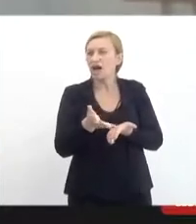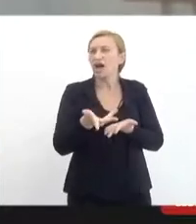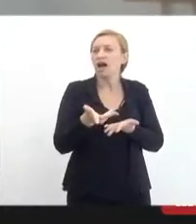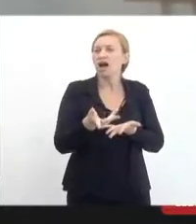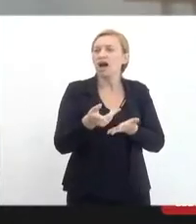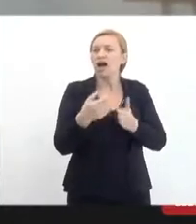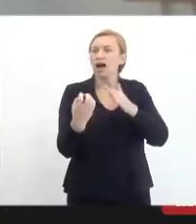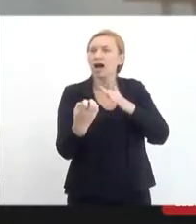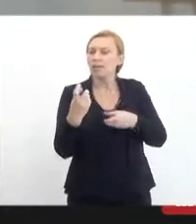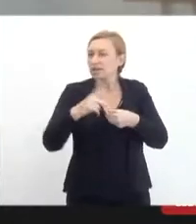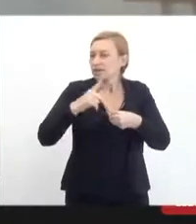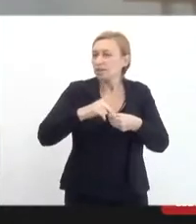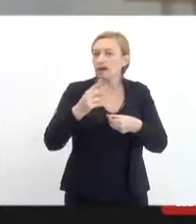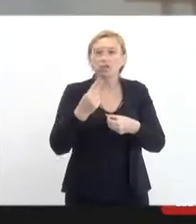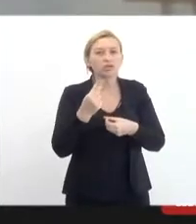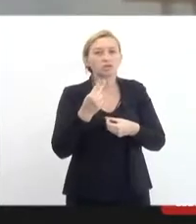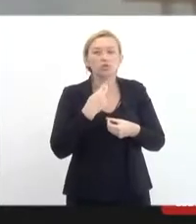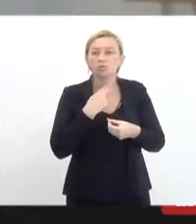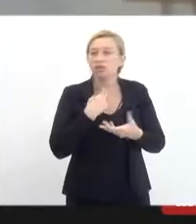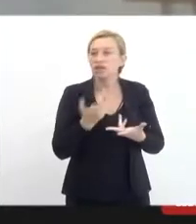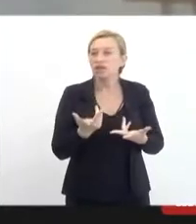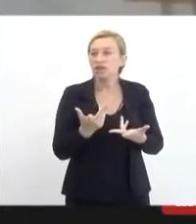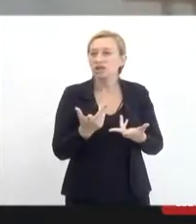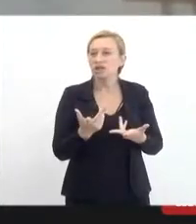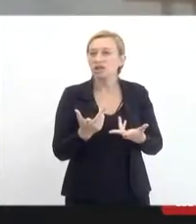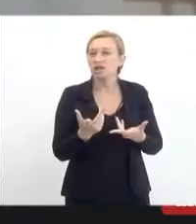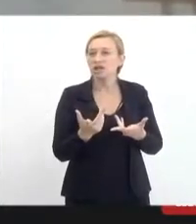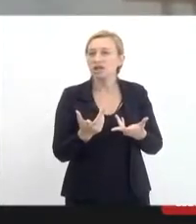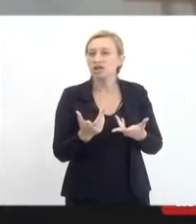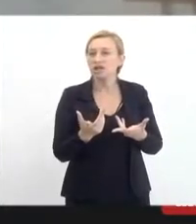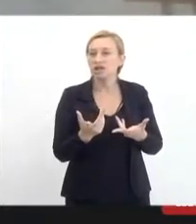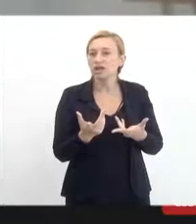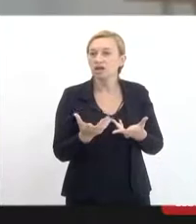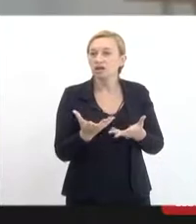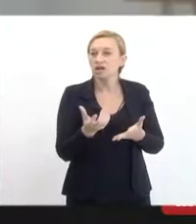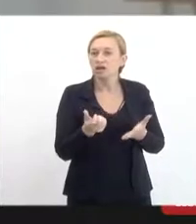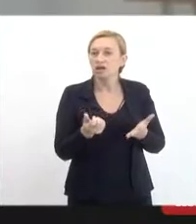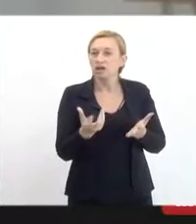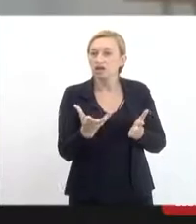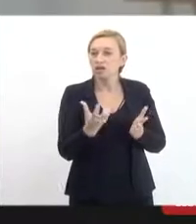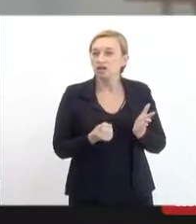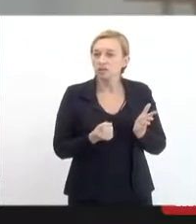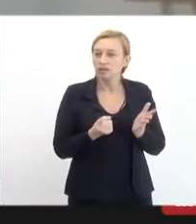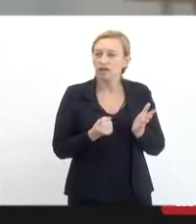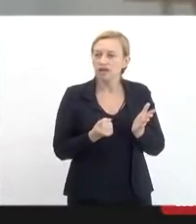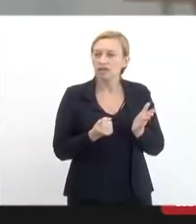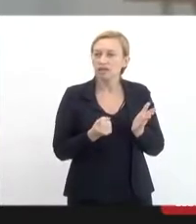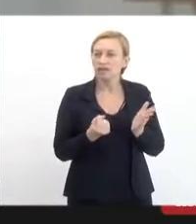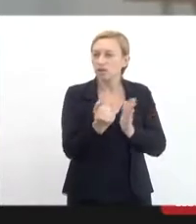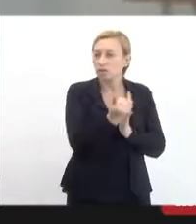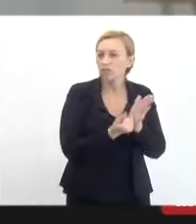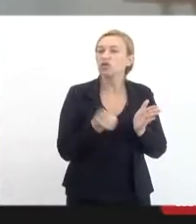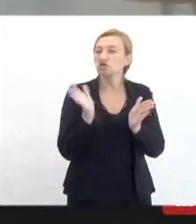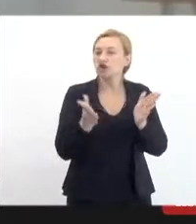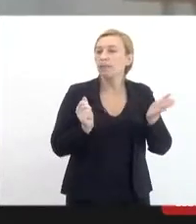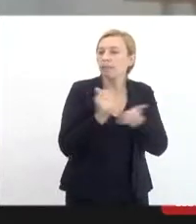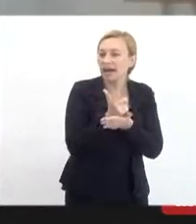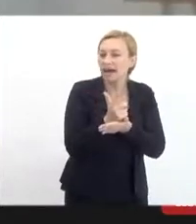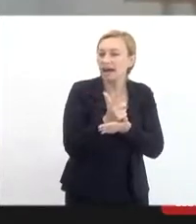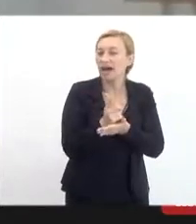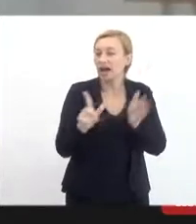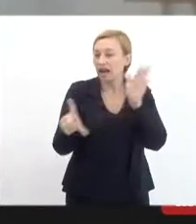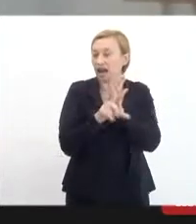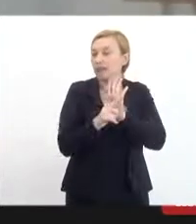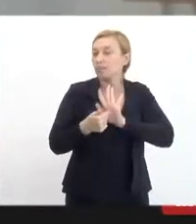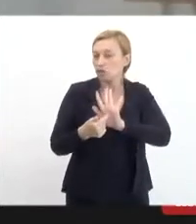Petrobras, obviamente, não poderia se creditar do imposto que foi pago na aquisição dos mesmos, né? A lei veda